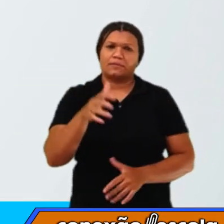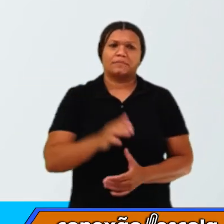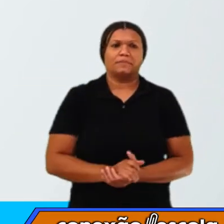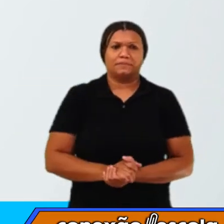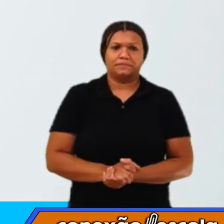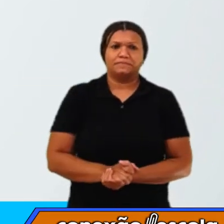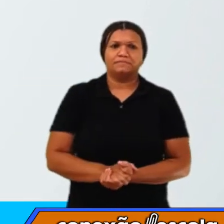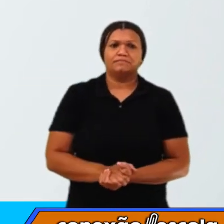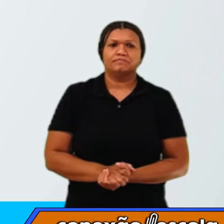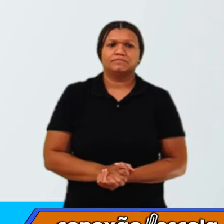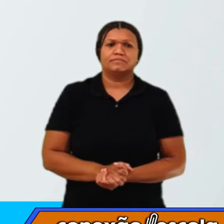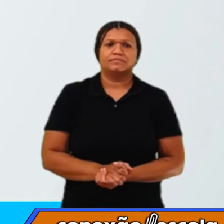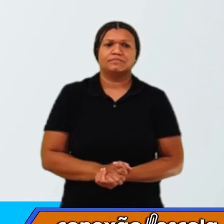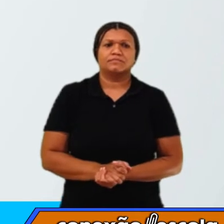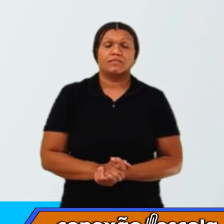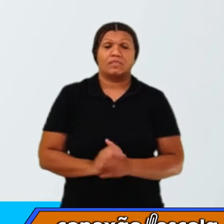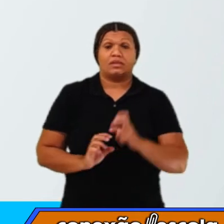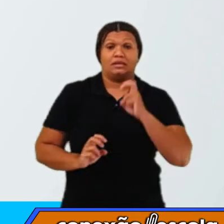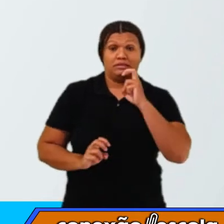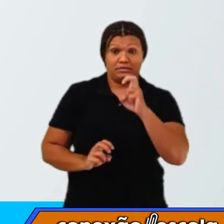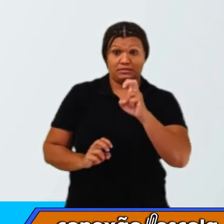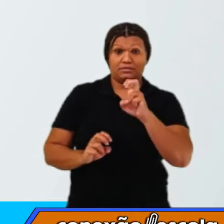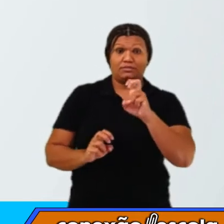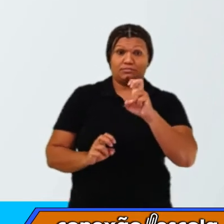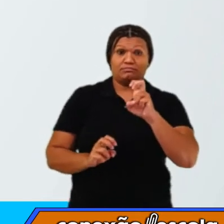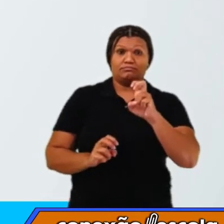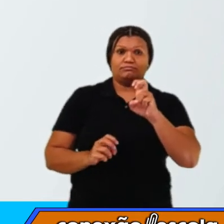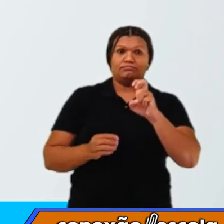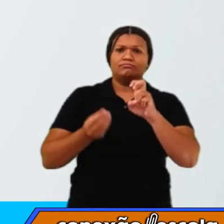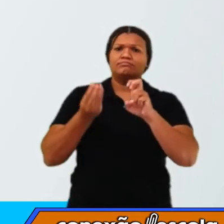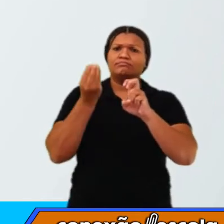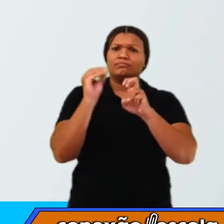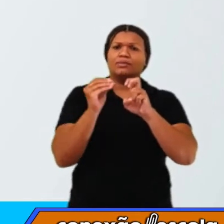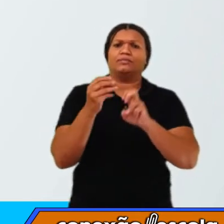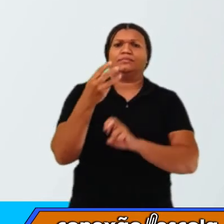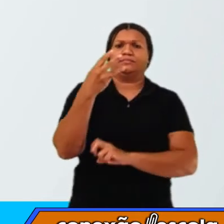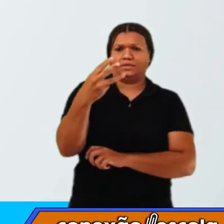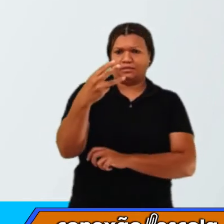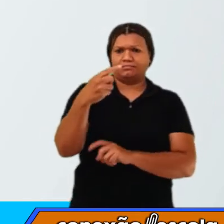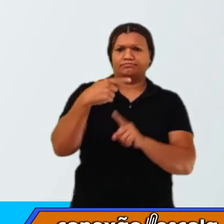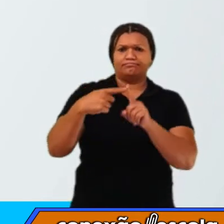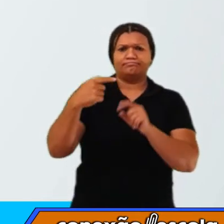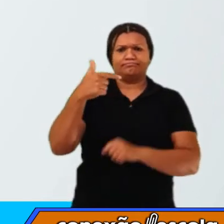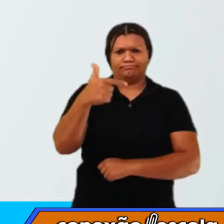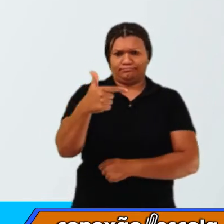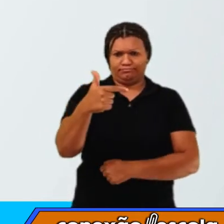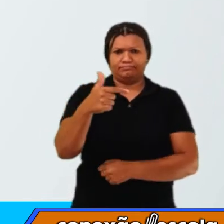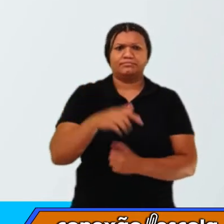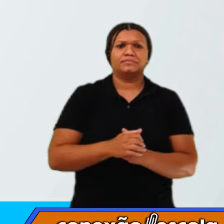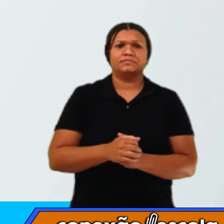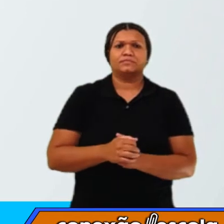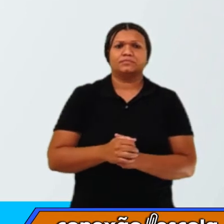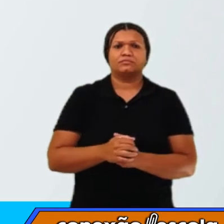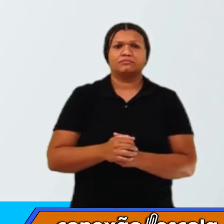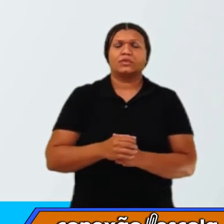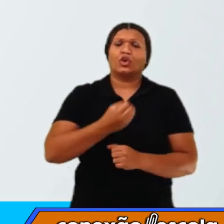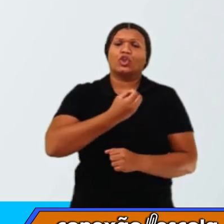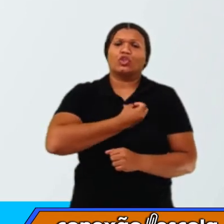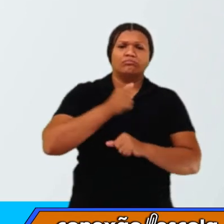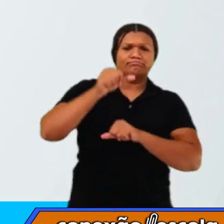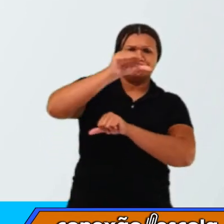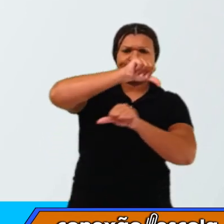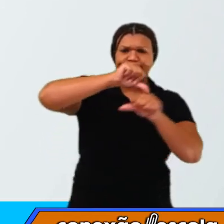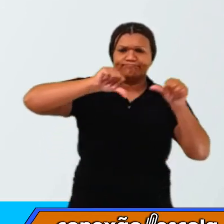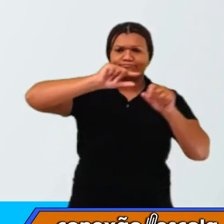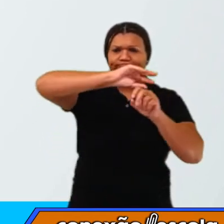a 5 elevado a 3 meio só o numerador vai lá para dentro do radical lá